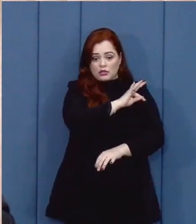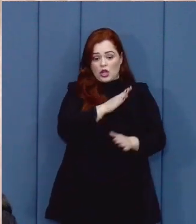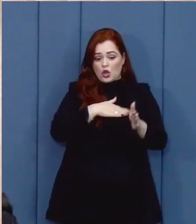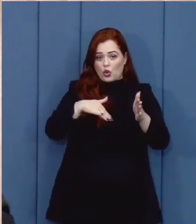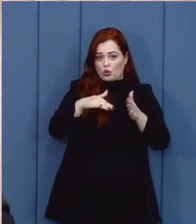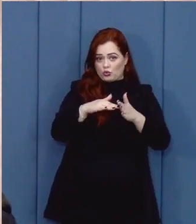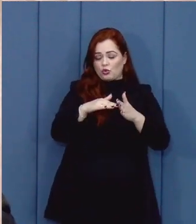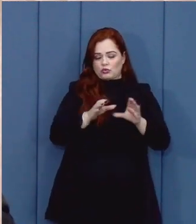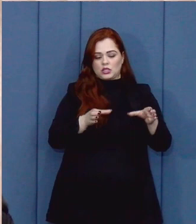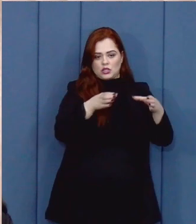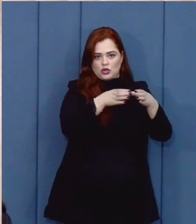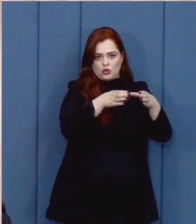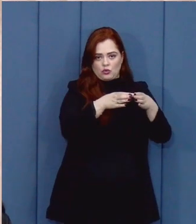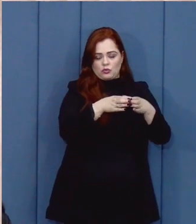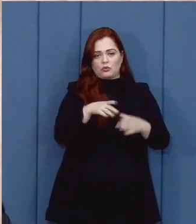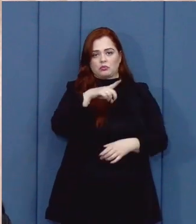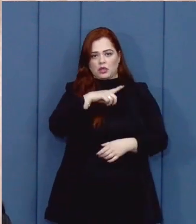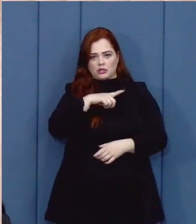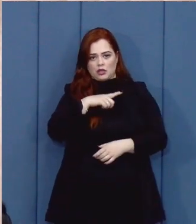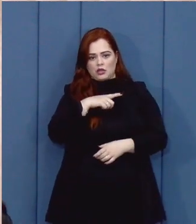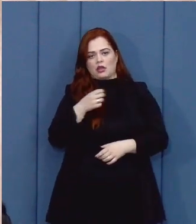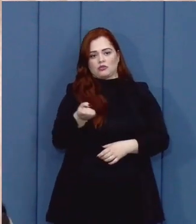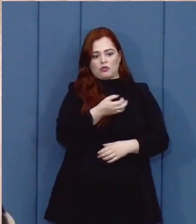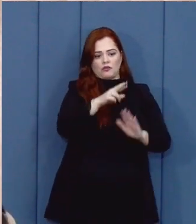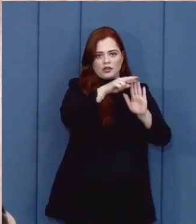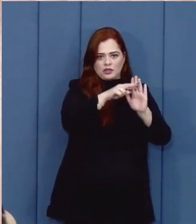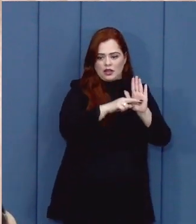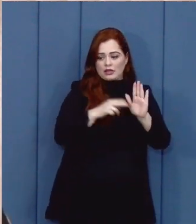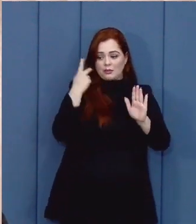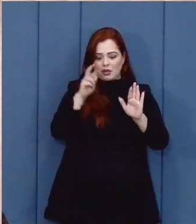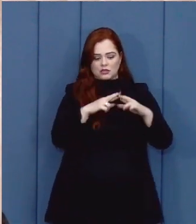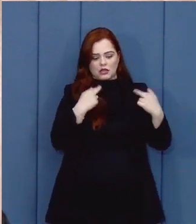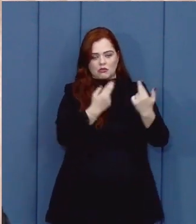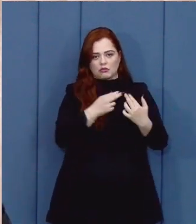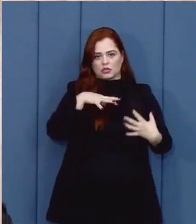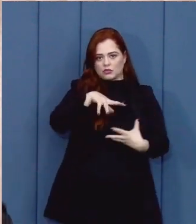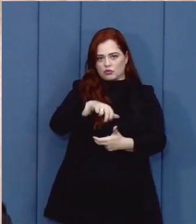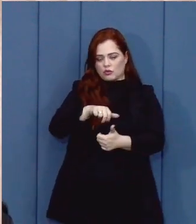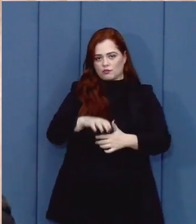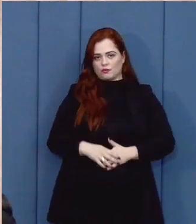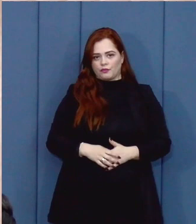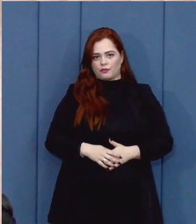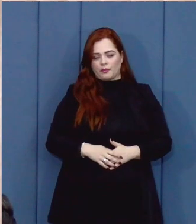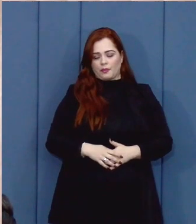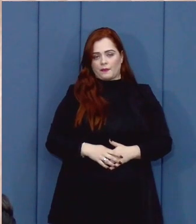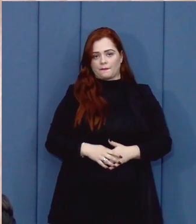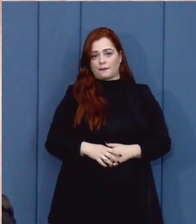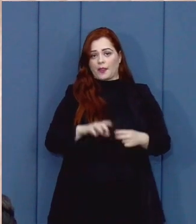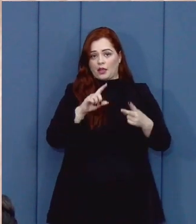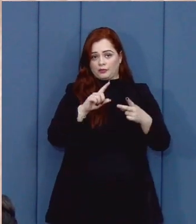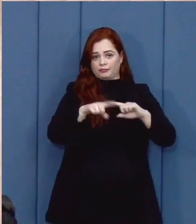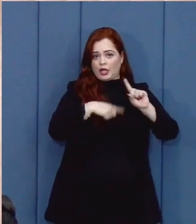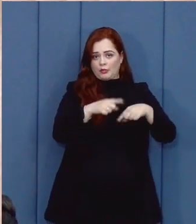que são aprovadas as posições nacionais para as reuniões internacionais. Abaixo